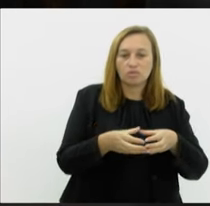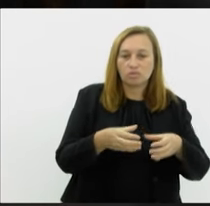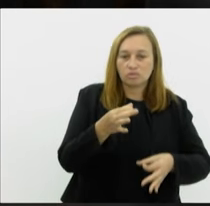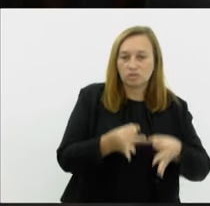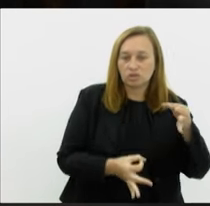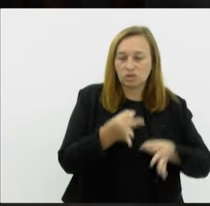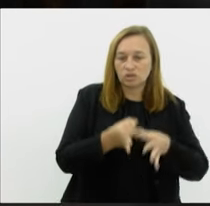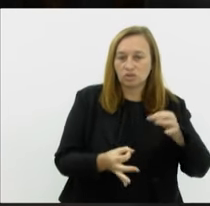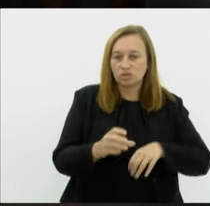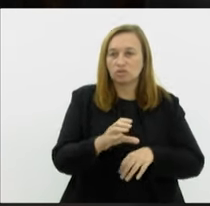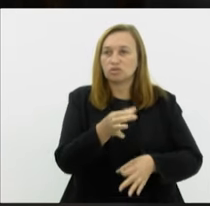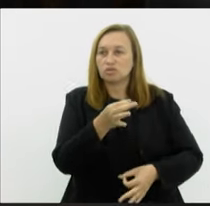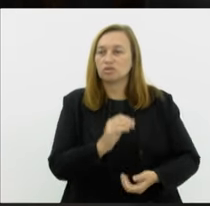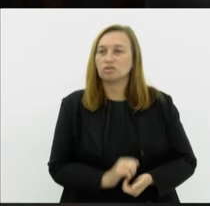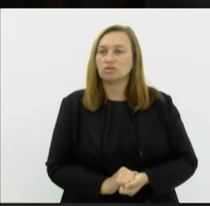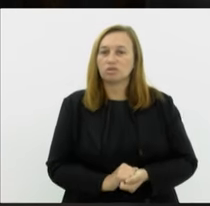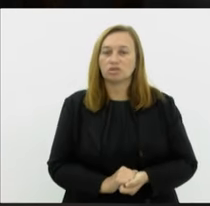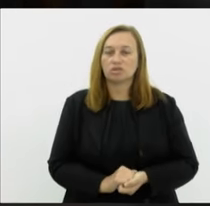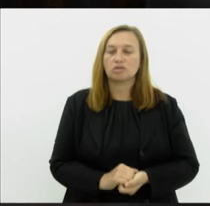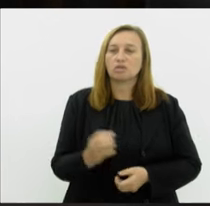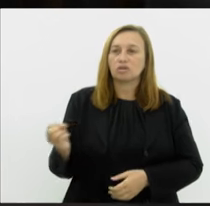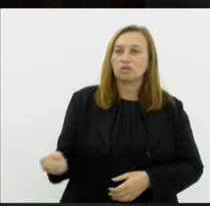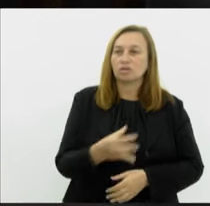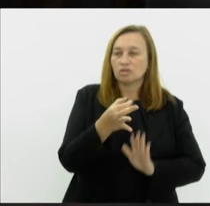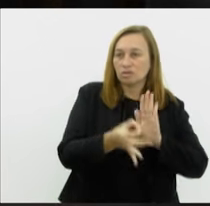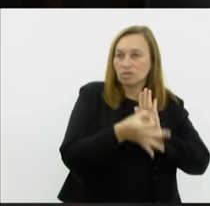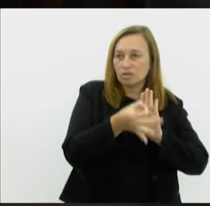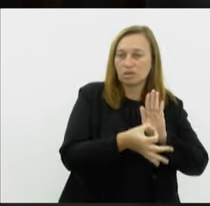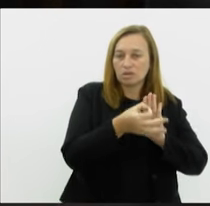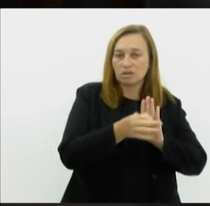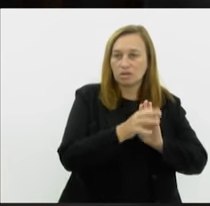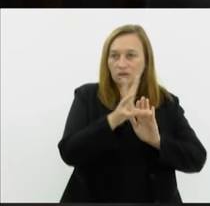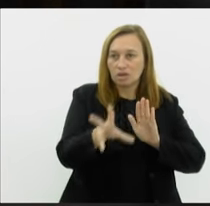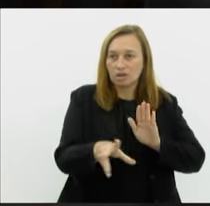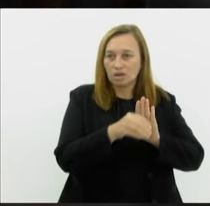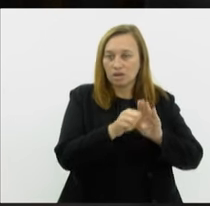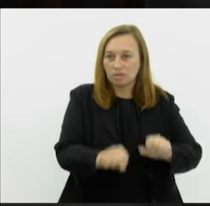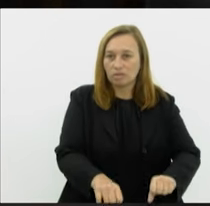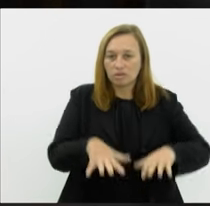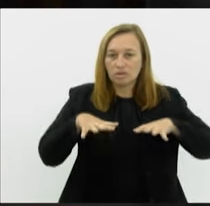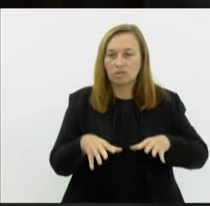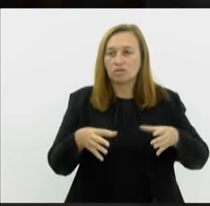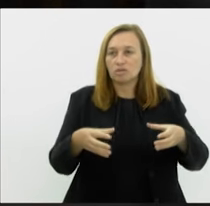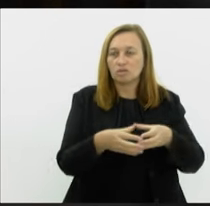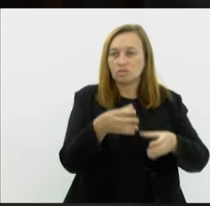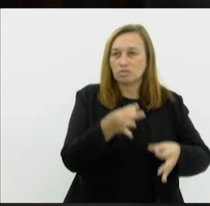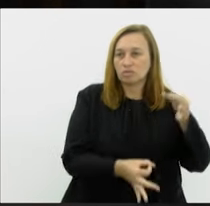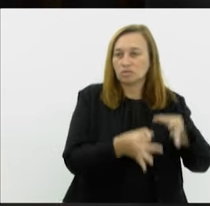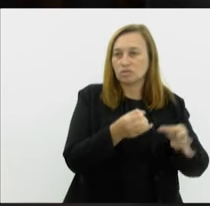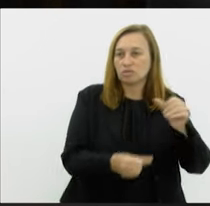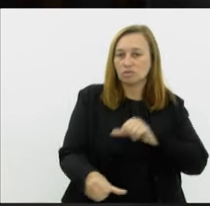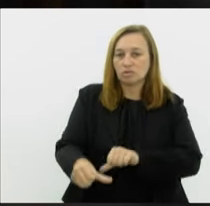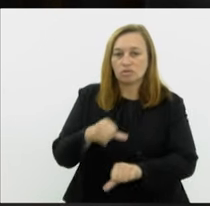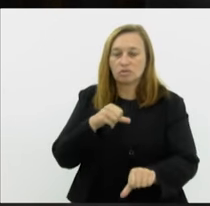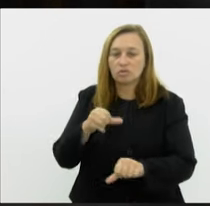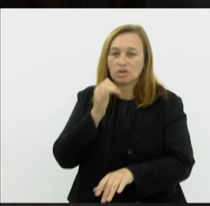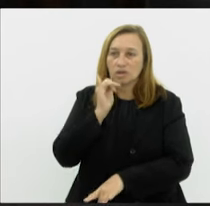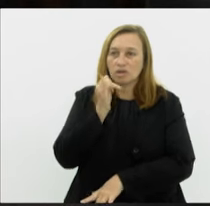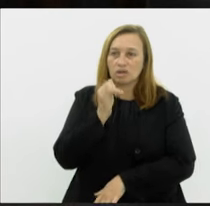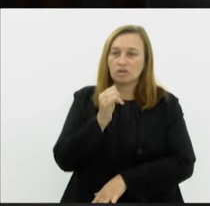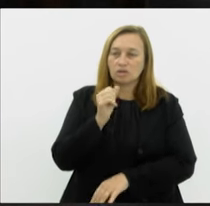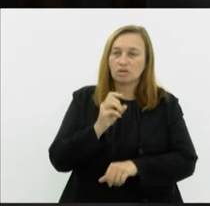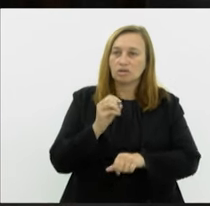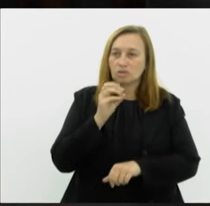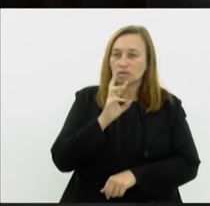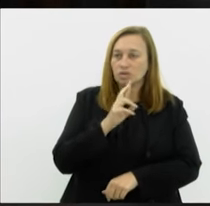pela juridicidade. Novo parecer à emenda de plenário da Comissão de Constituição e Justiça, contrário, relatores Rodrigo